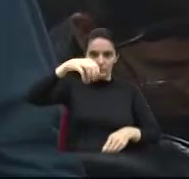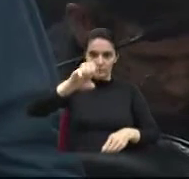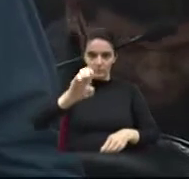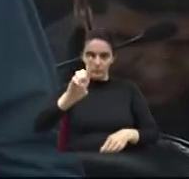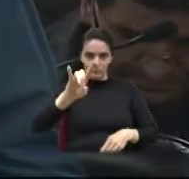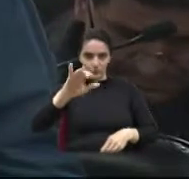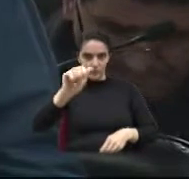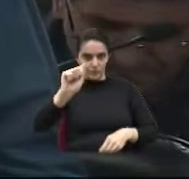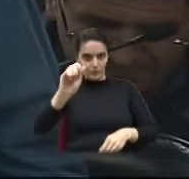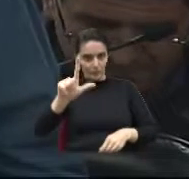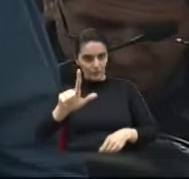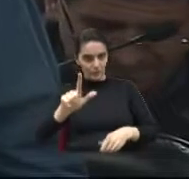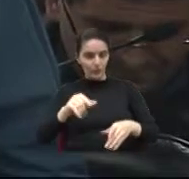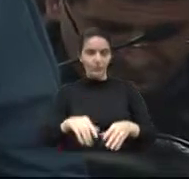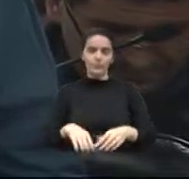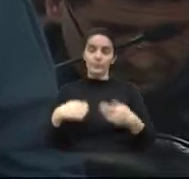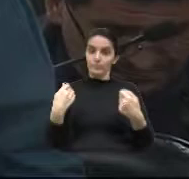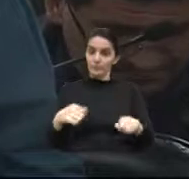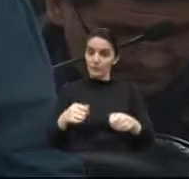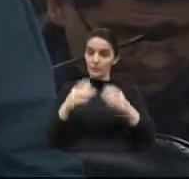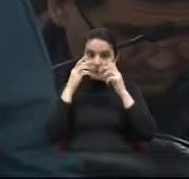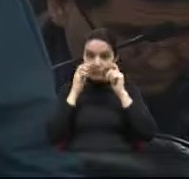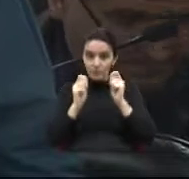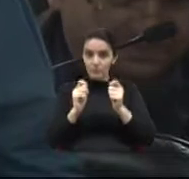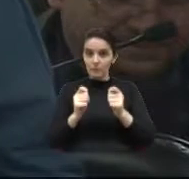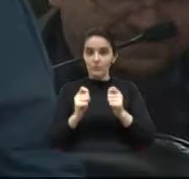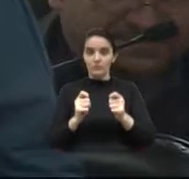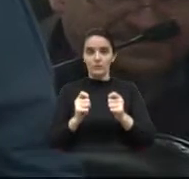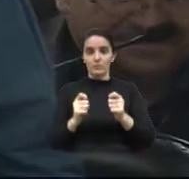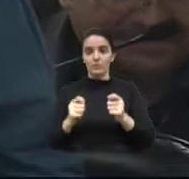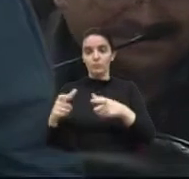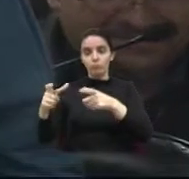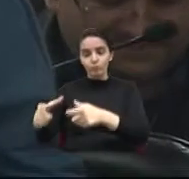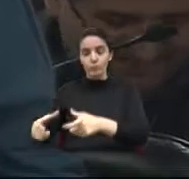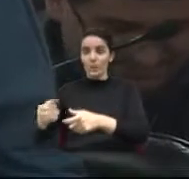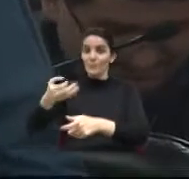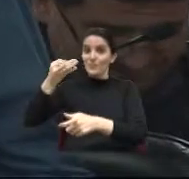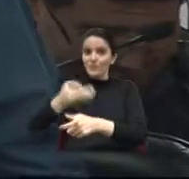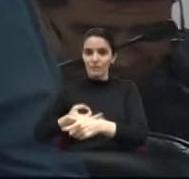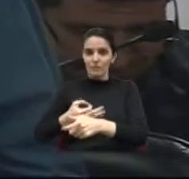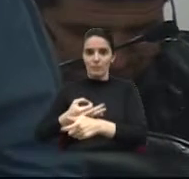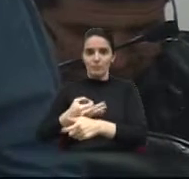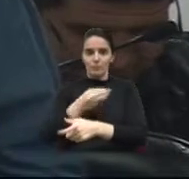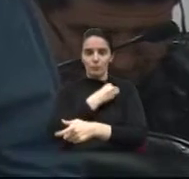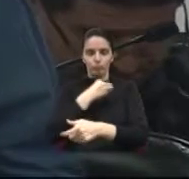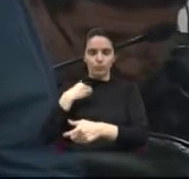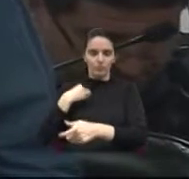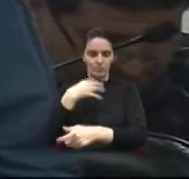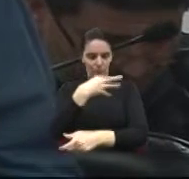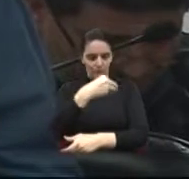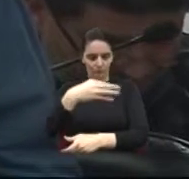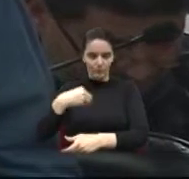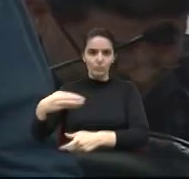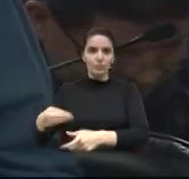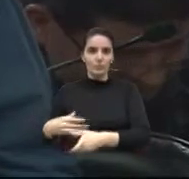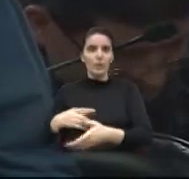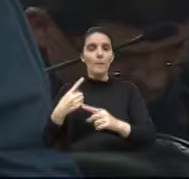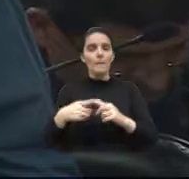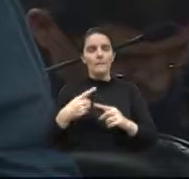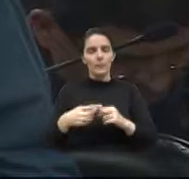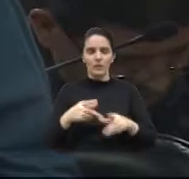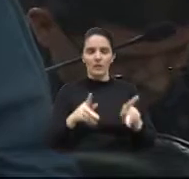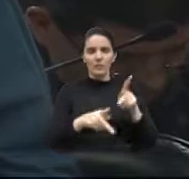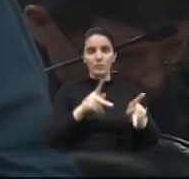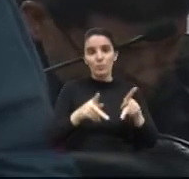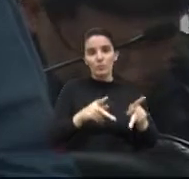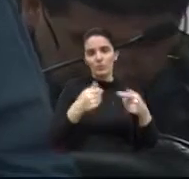CFS também poderia ser um lugar de descarte que ficaria mais fácil para a população, até pelo meio ambiente.